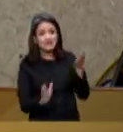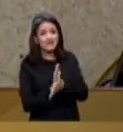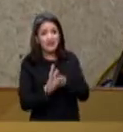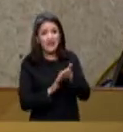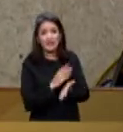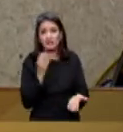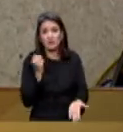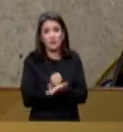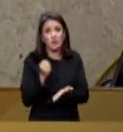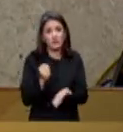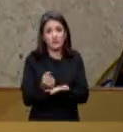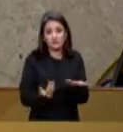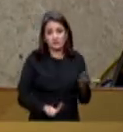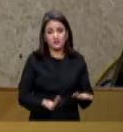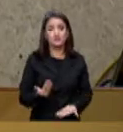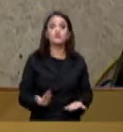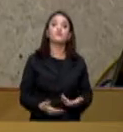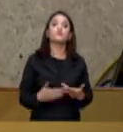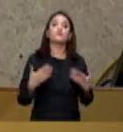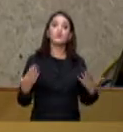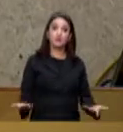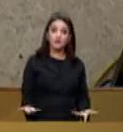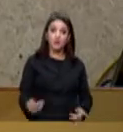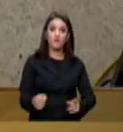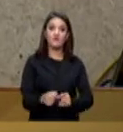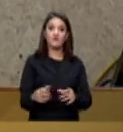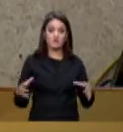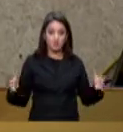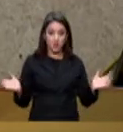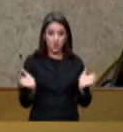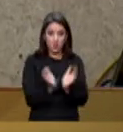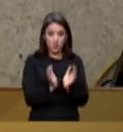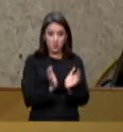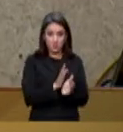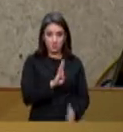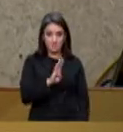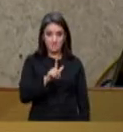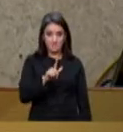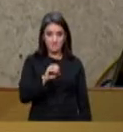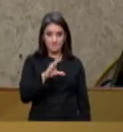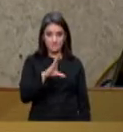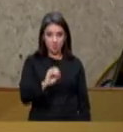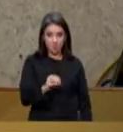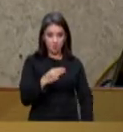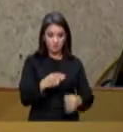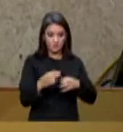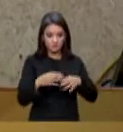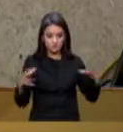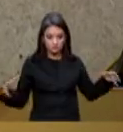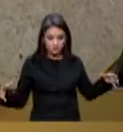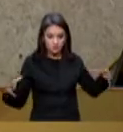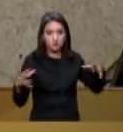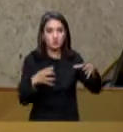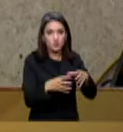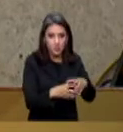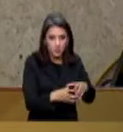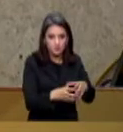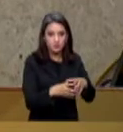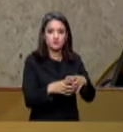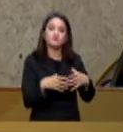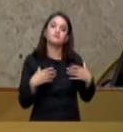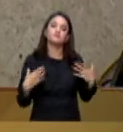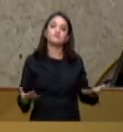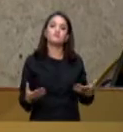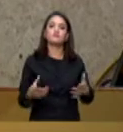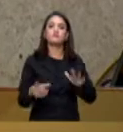contratar diretamente esses serviços. Então, eles criaram blocos de municípios, que é uma outra mudança na lei que